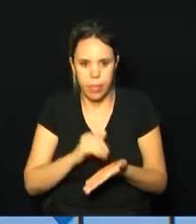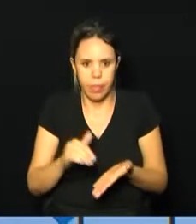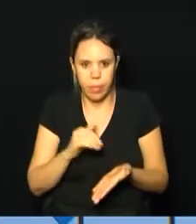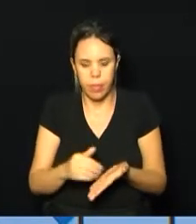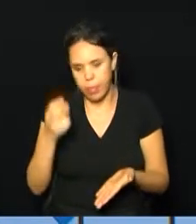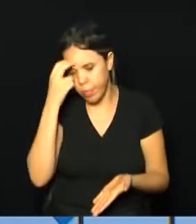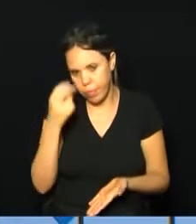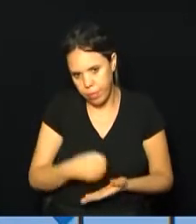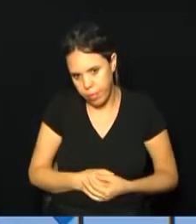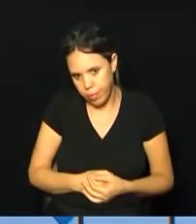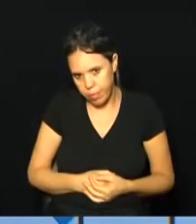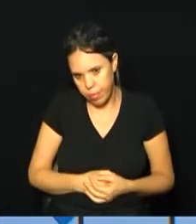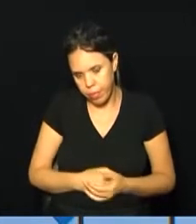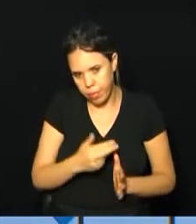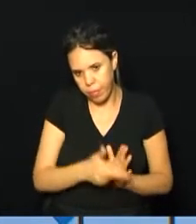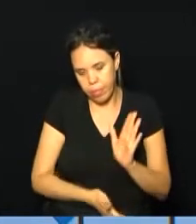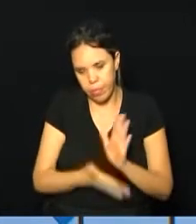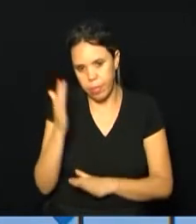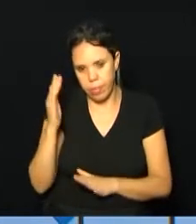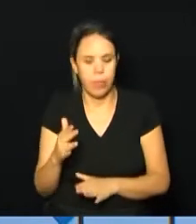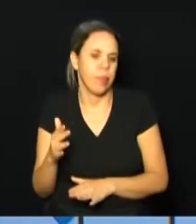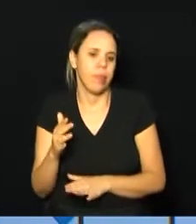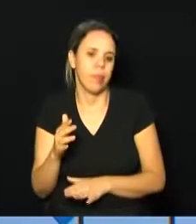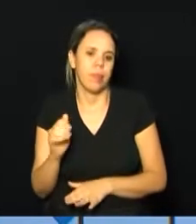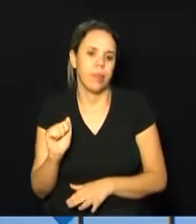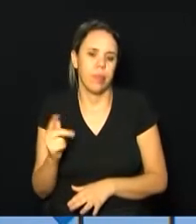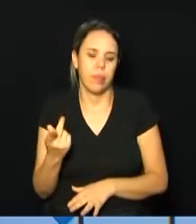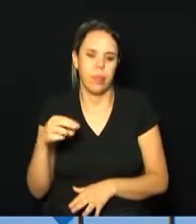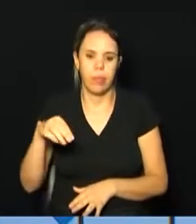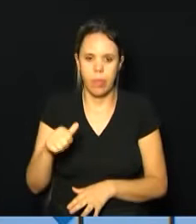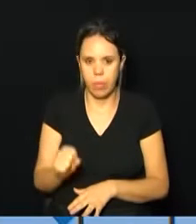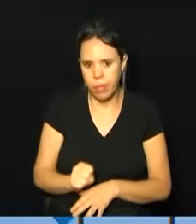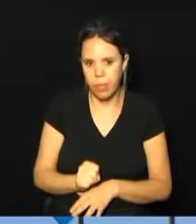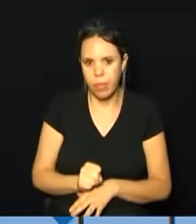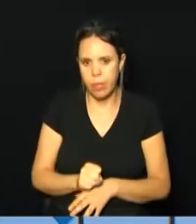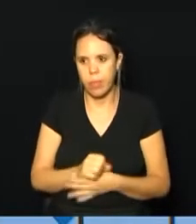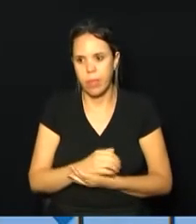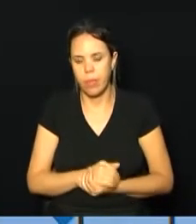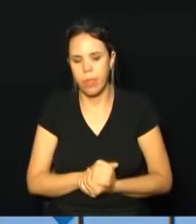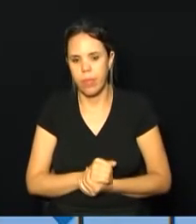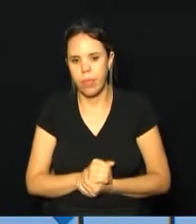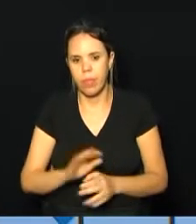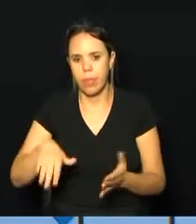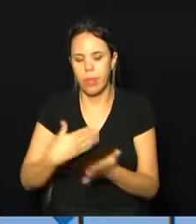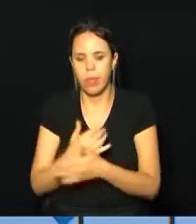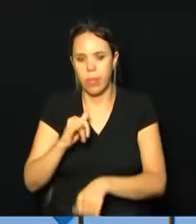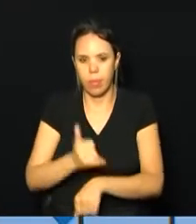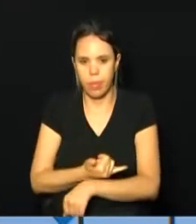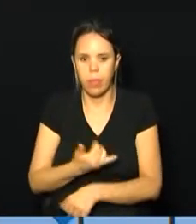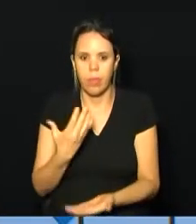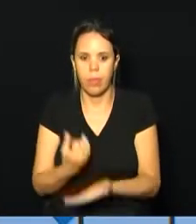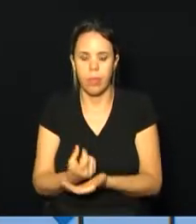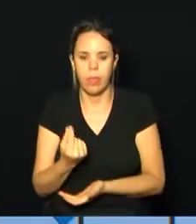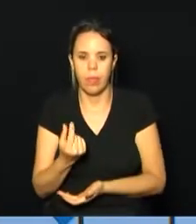de Cultura. O trem sai da estação Anhumas e vai até Jaguariúna. O passeio é cobrado e